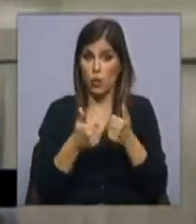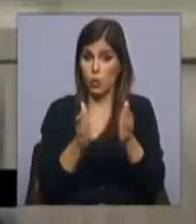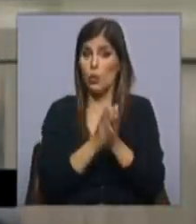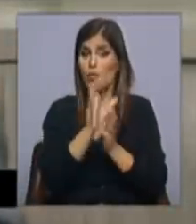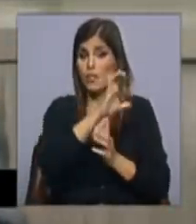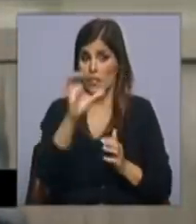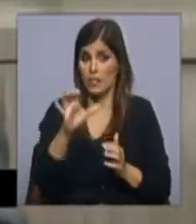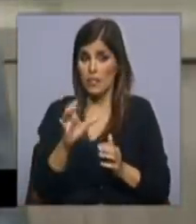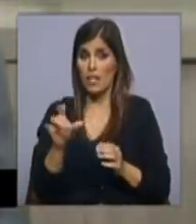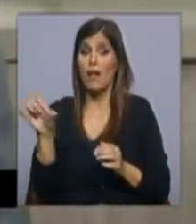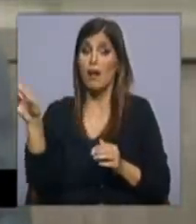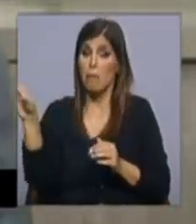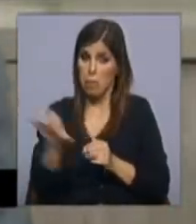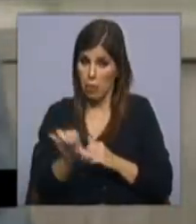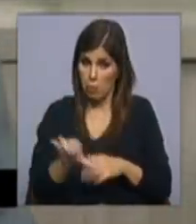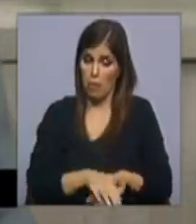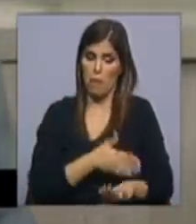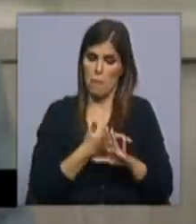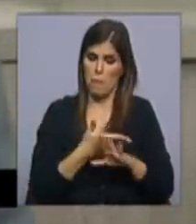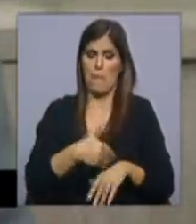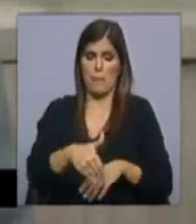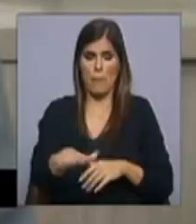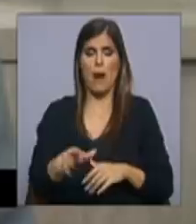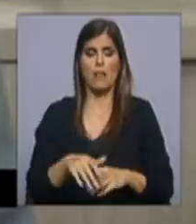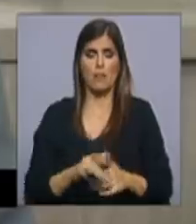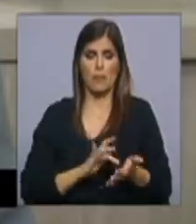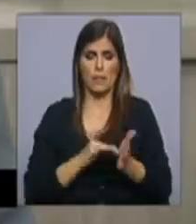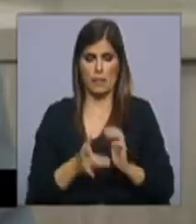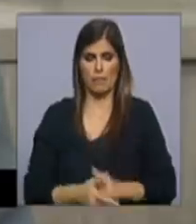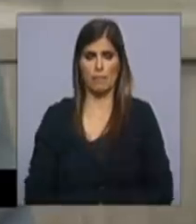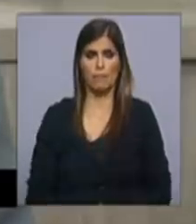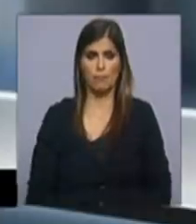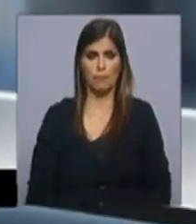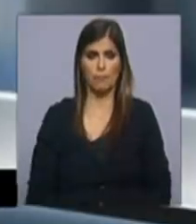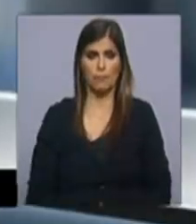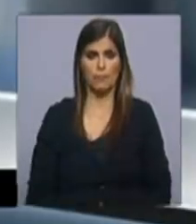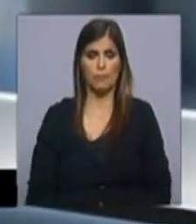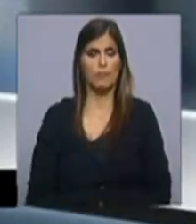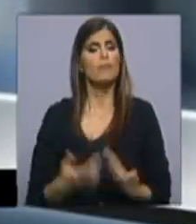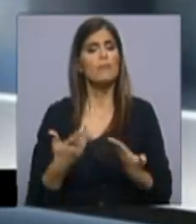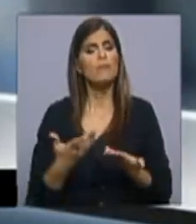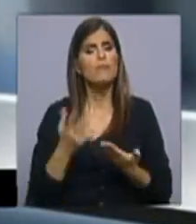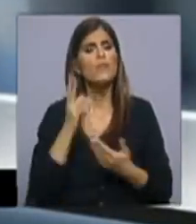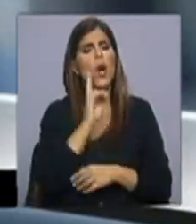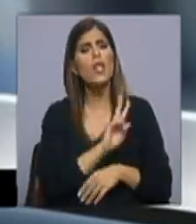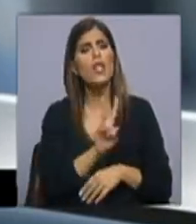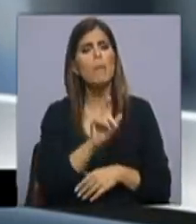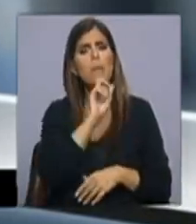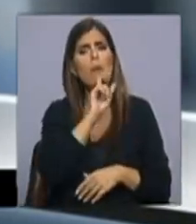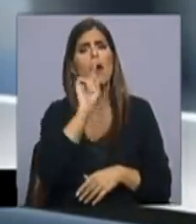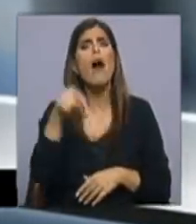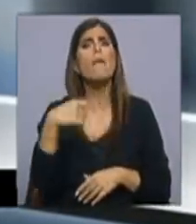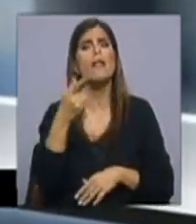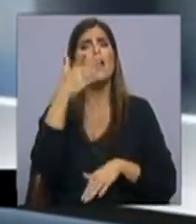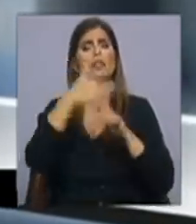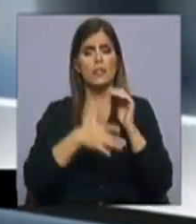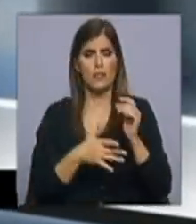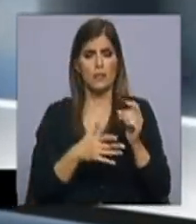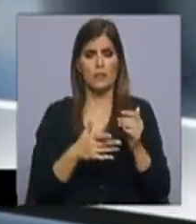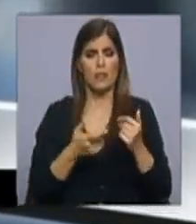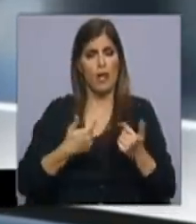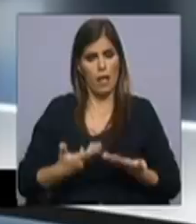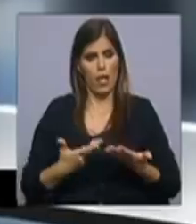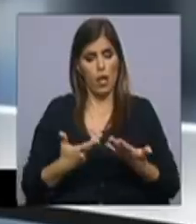é que a coisa ainda vai se agravar no Brasil. Olhemos para o que pode acontecer amanhã, embora estejamos no tempo